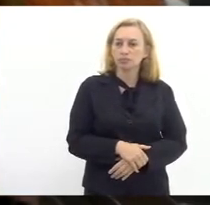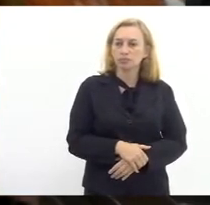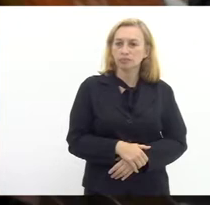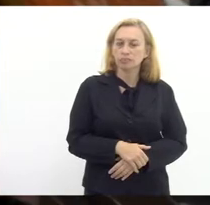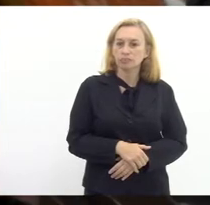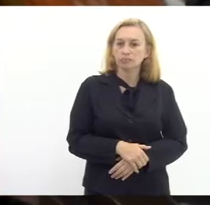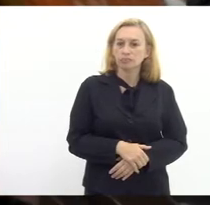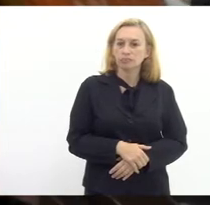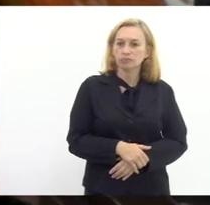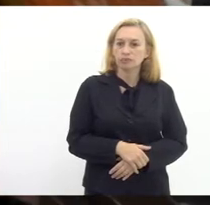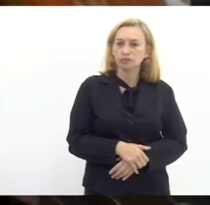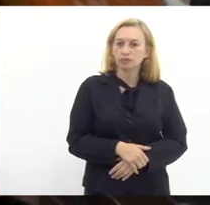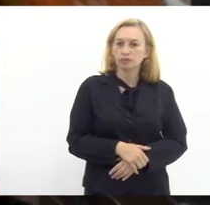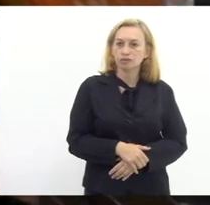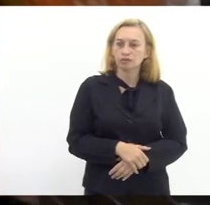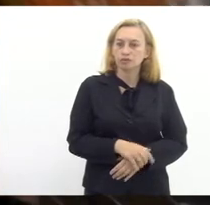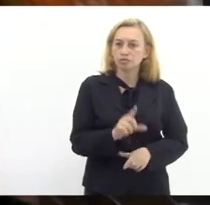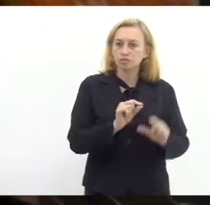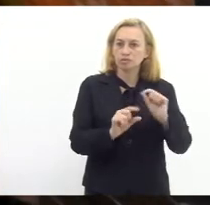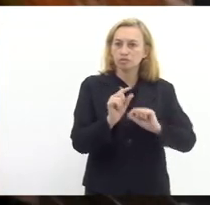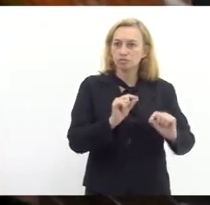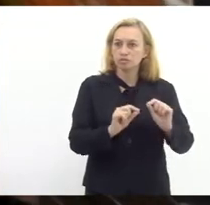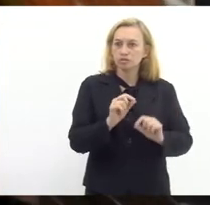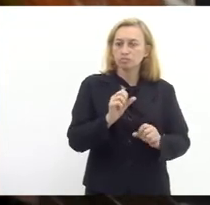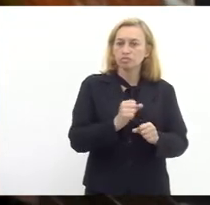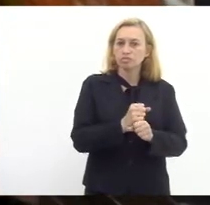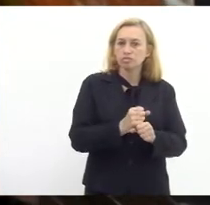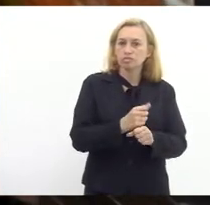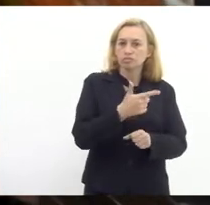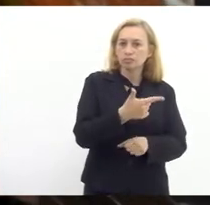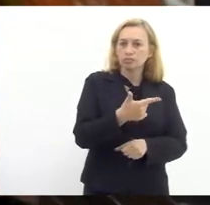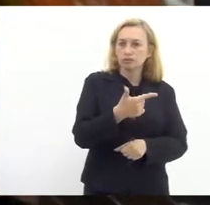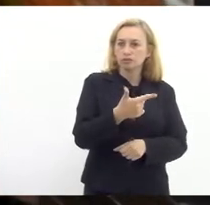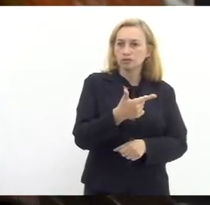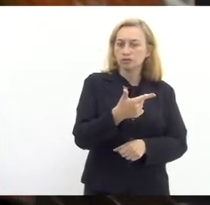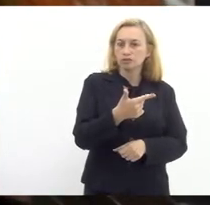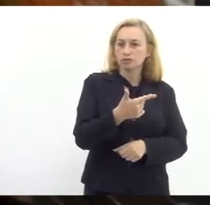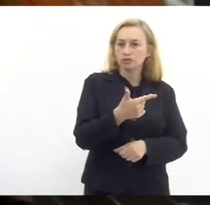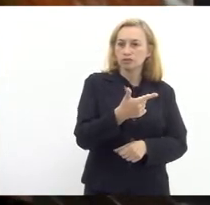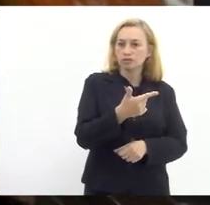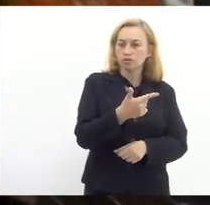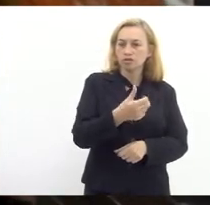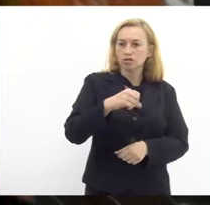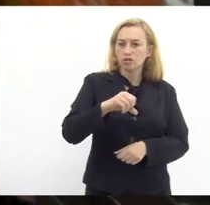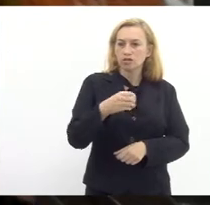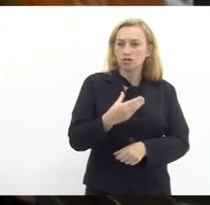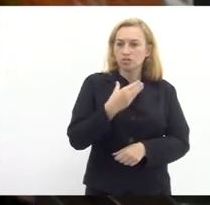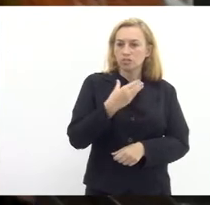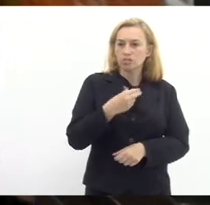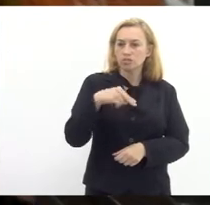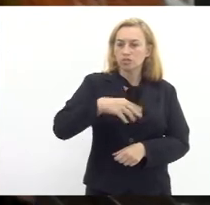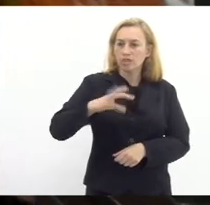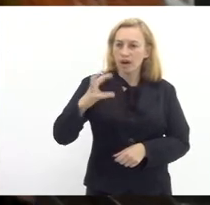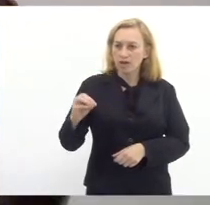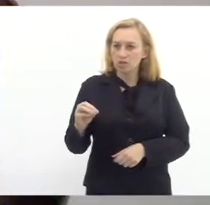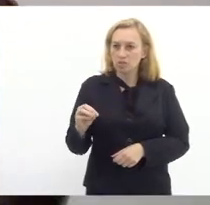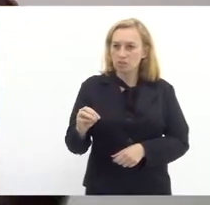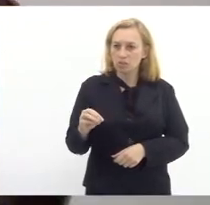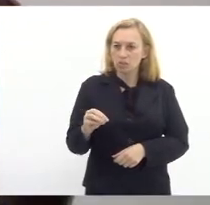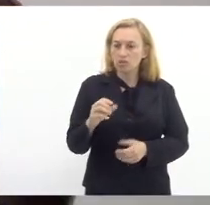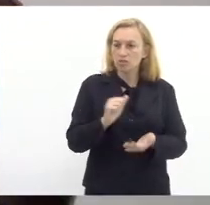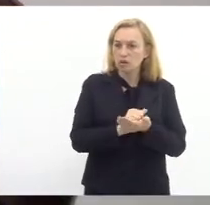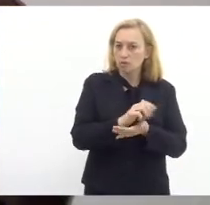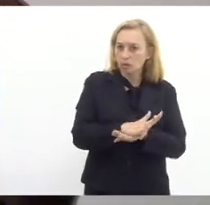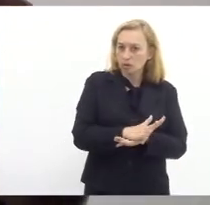ainda. A decisão foi dada no dia 29 de março. Ainda temos... Tá, 29 de março foi a data de emissão da